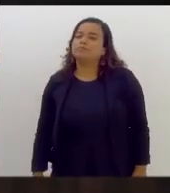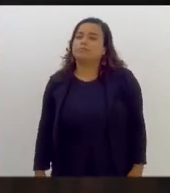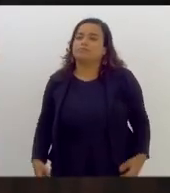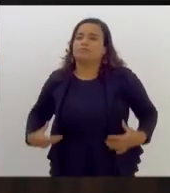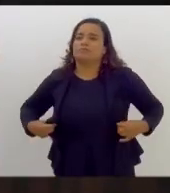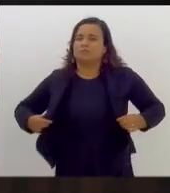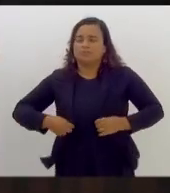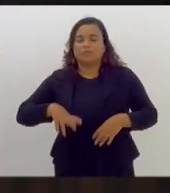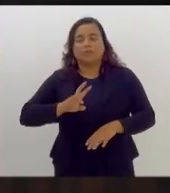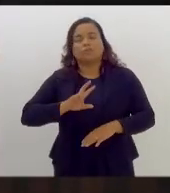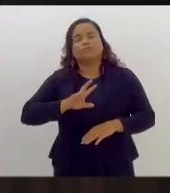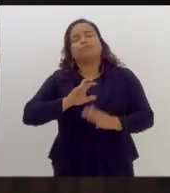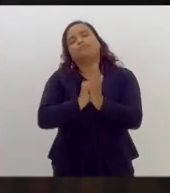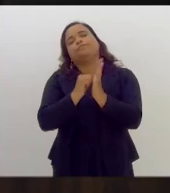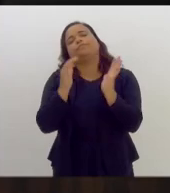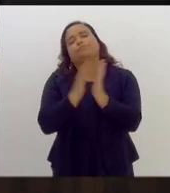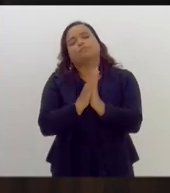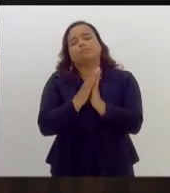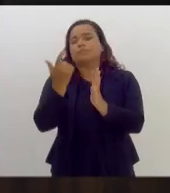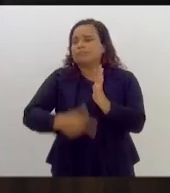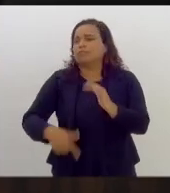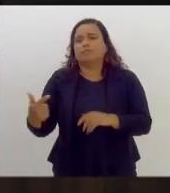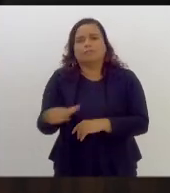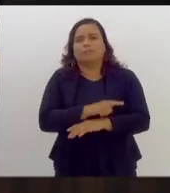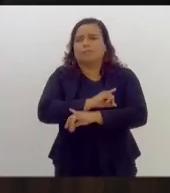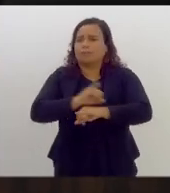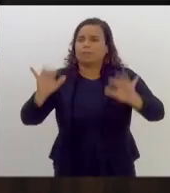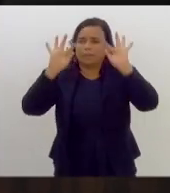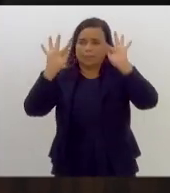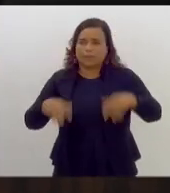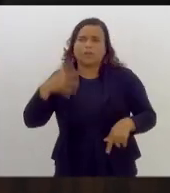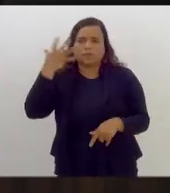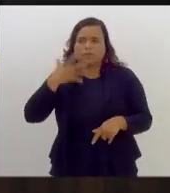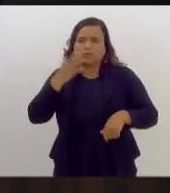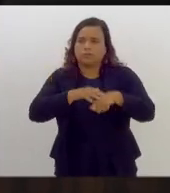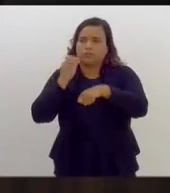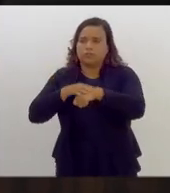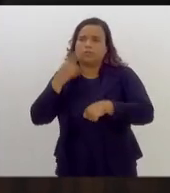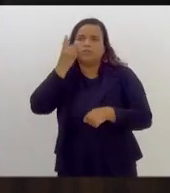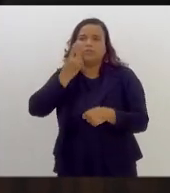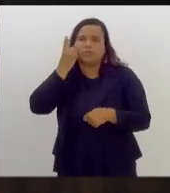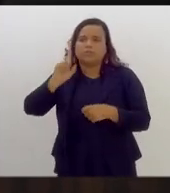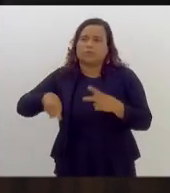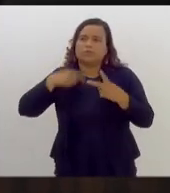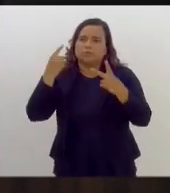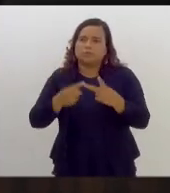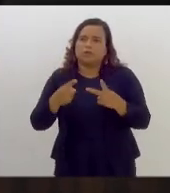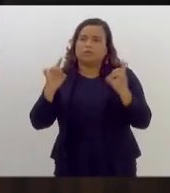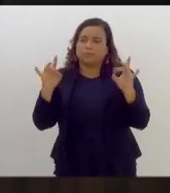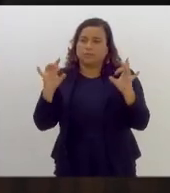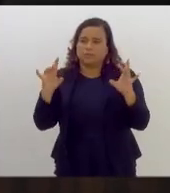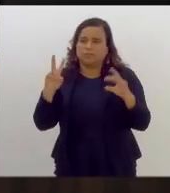Não havendo mais oradores inscritos, declaro encerrada a presente sessão e convoco os senhores deputados para a próxima sessão